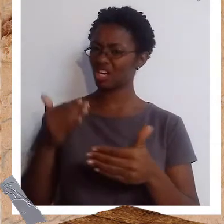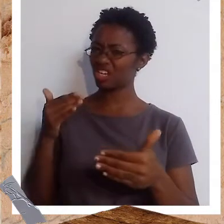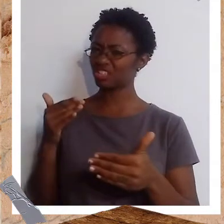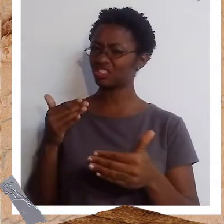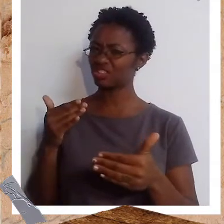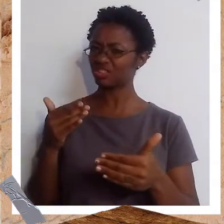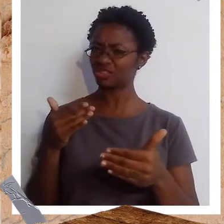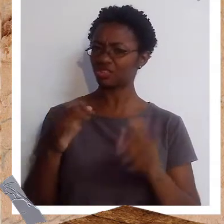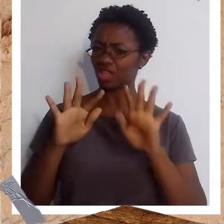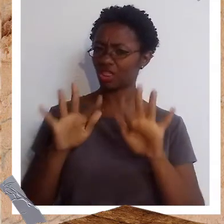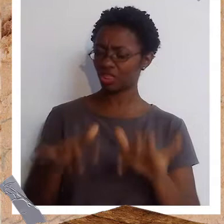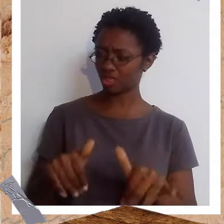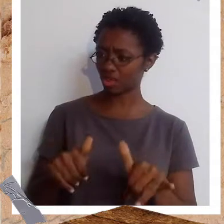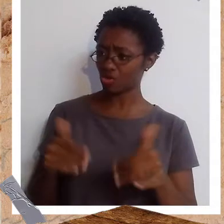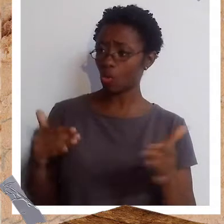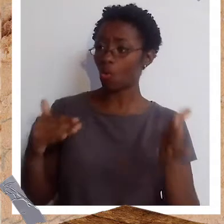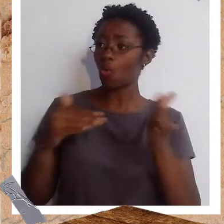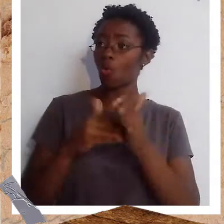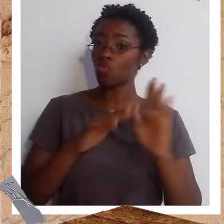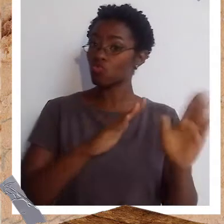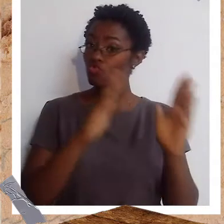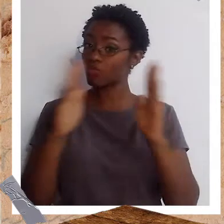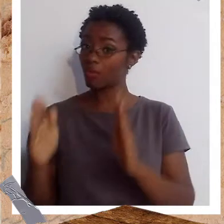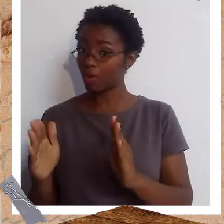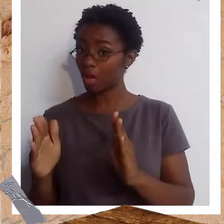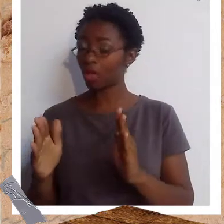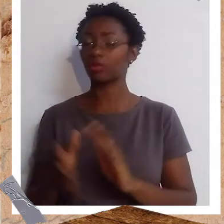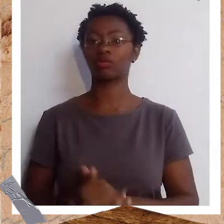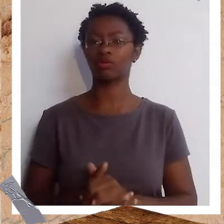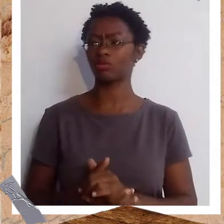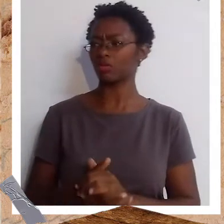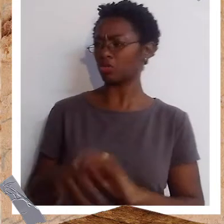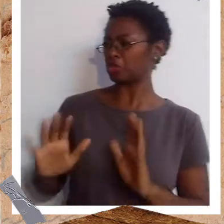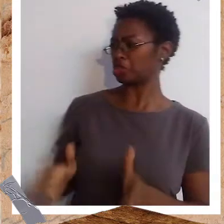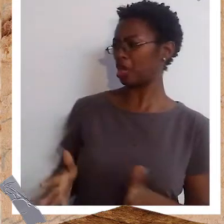último bloco da nossa conversa... Puxa, mas já? Já?